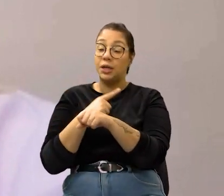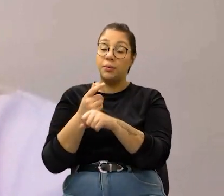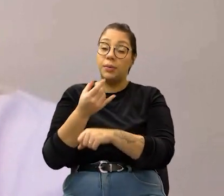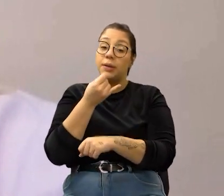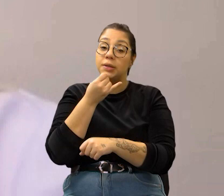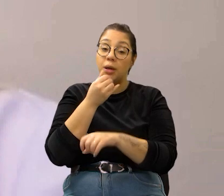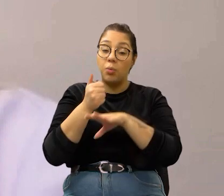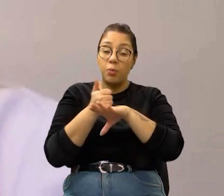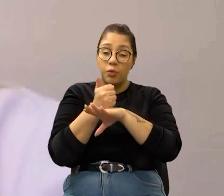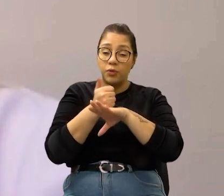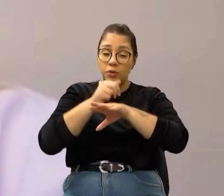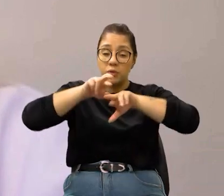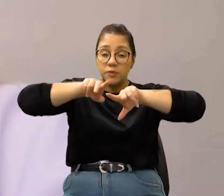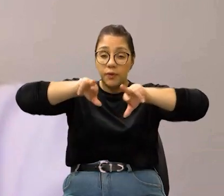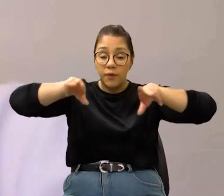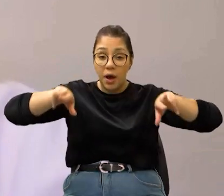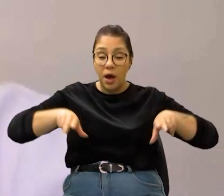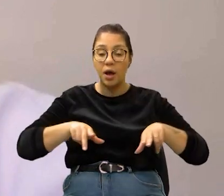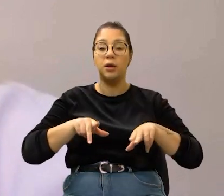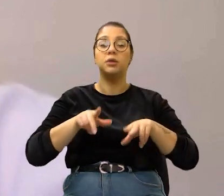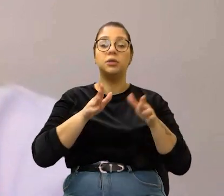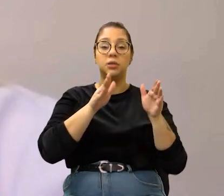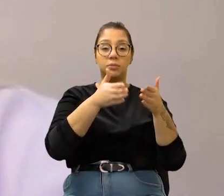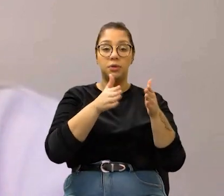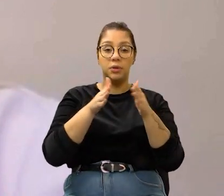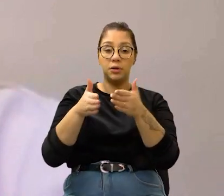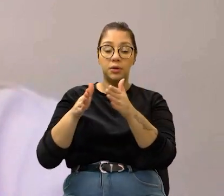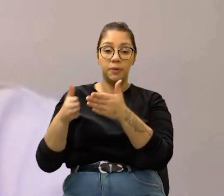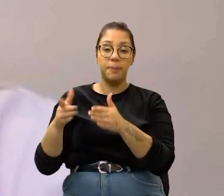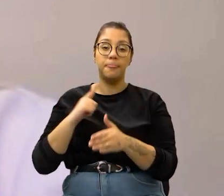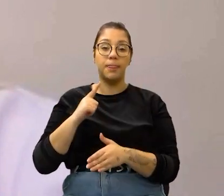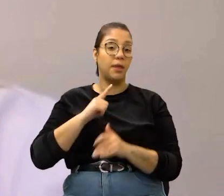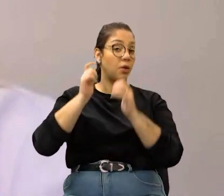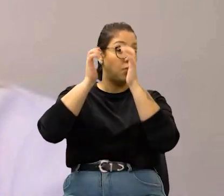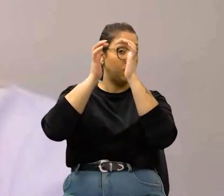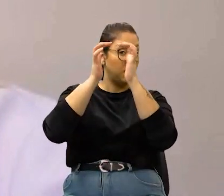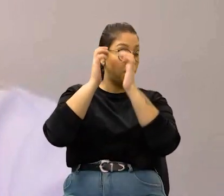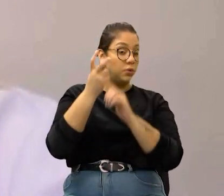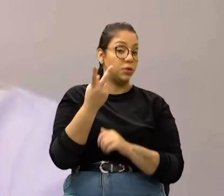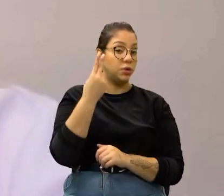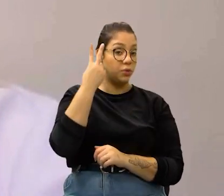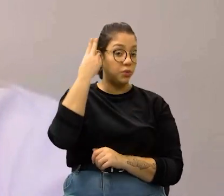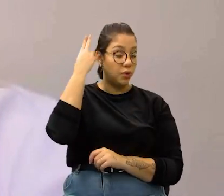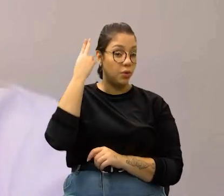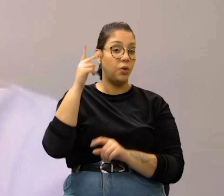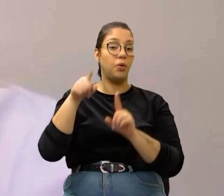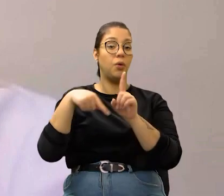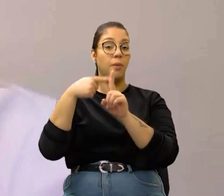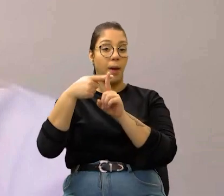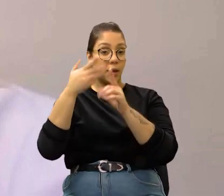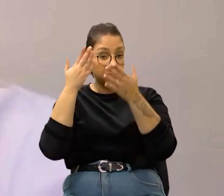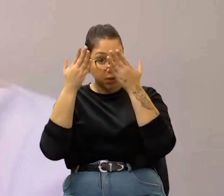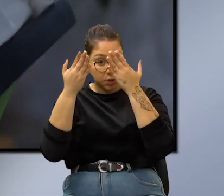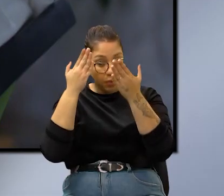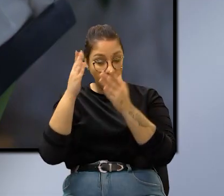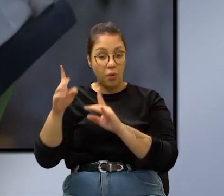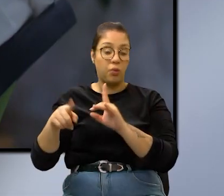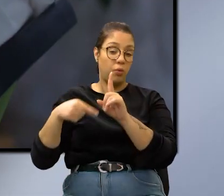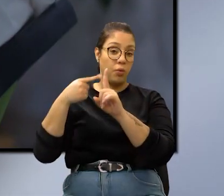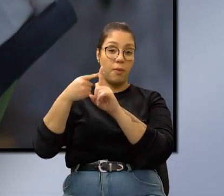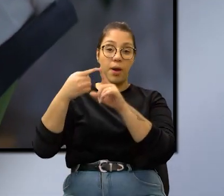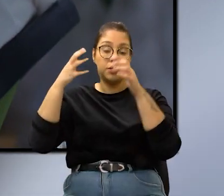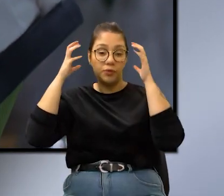exemplo, no caso do tumor de sistema nervoso, um neurocirurgião, uma